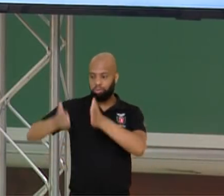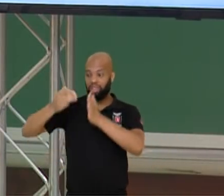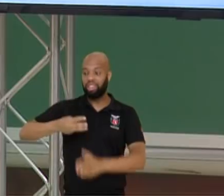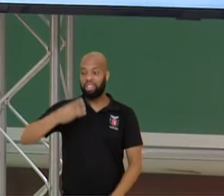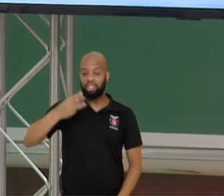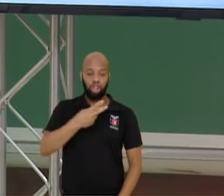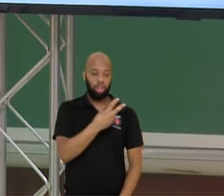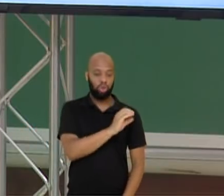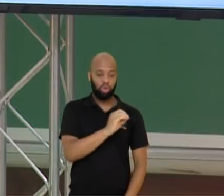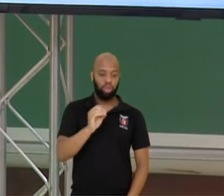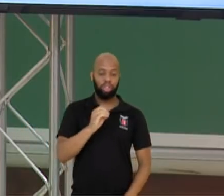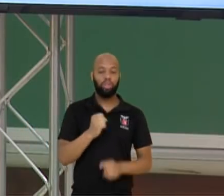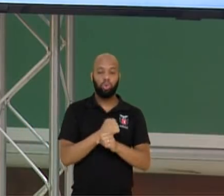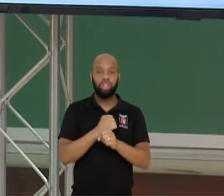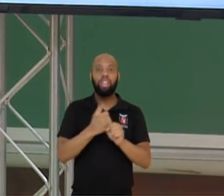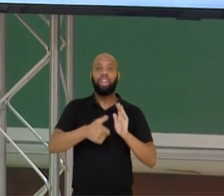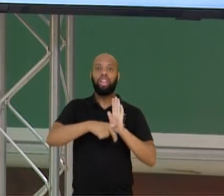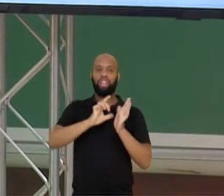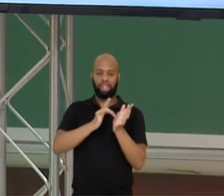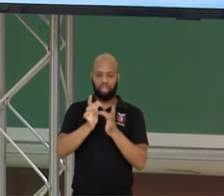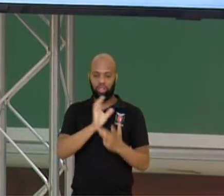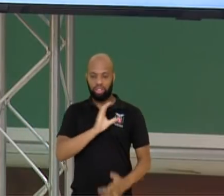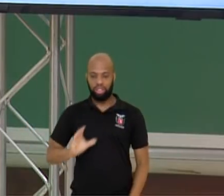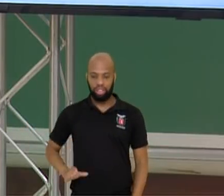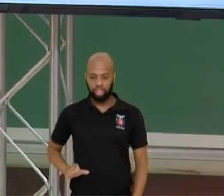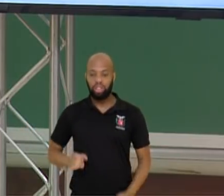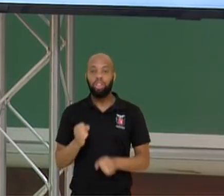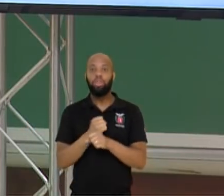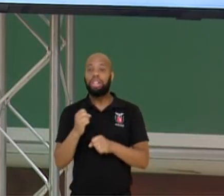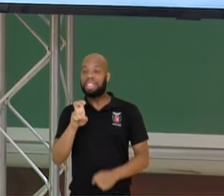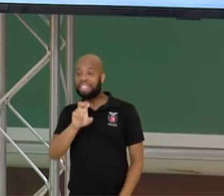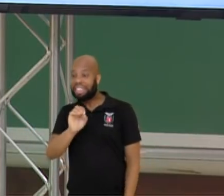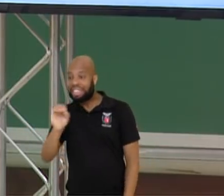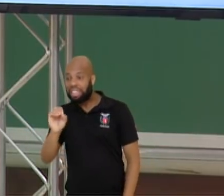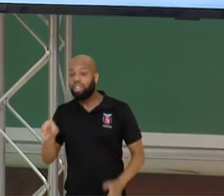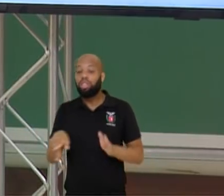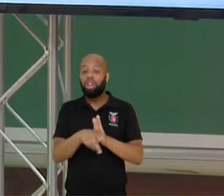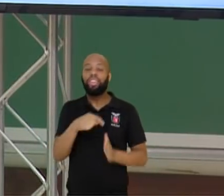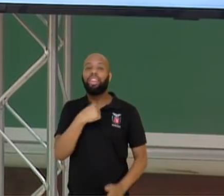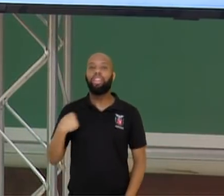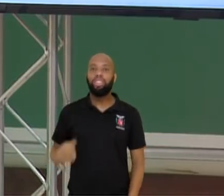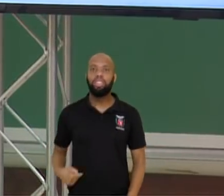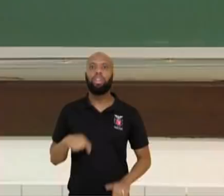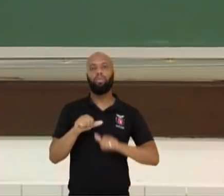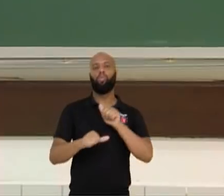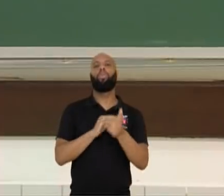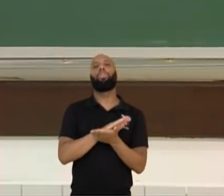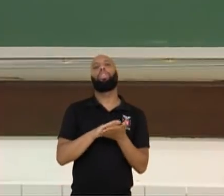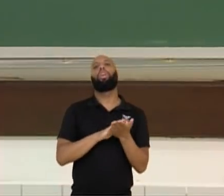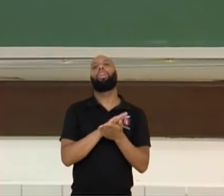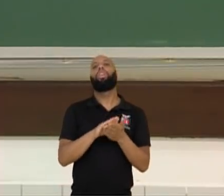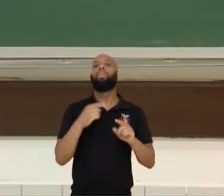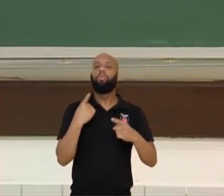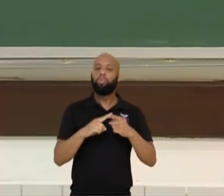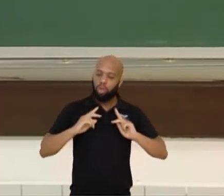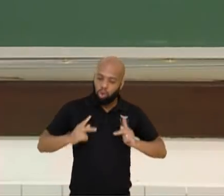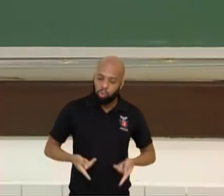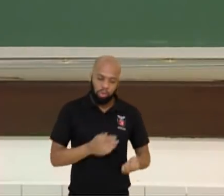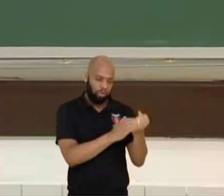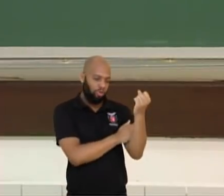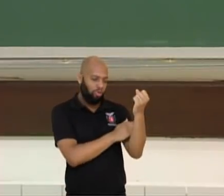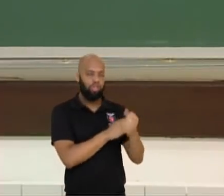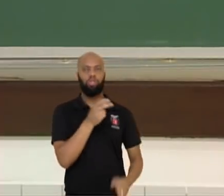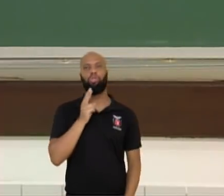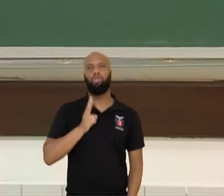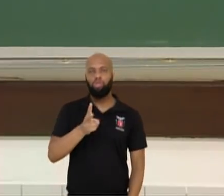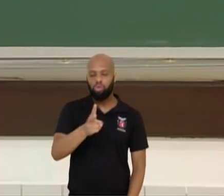de Cristo, ano 500 na China, e mudou quase nada. A força humana ainda é predominante, em segundo lugar a